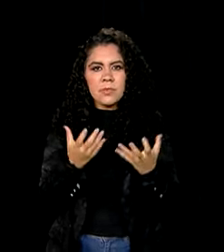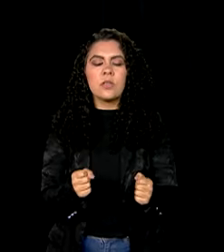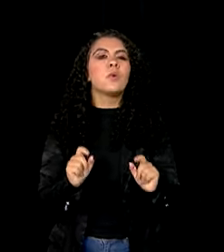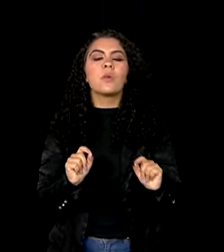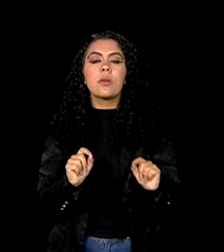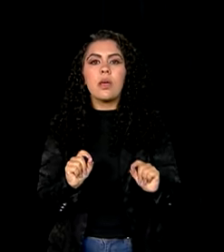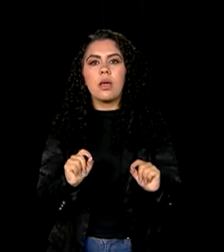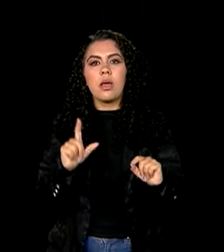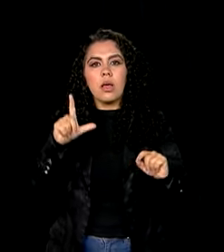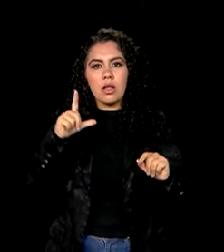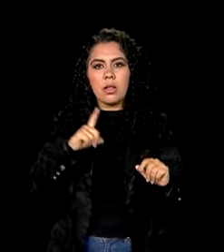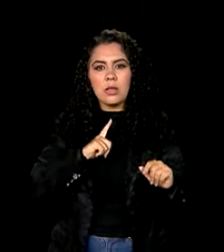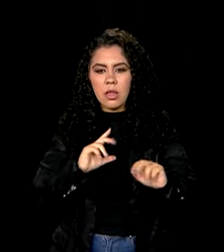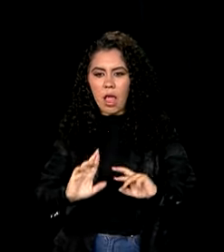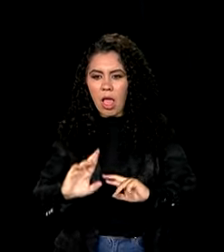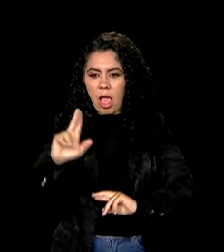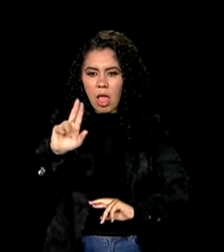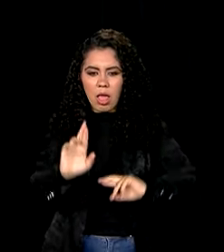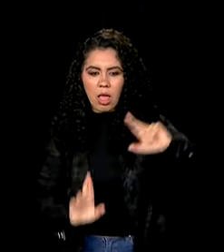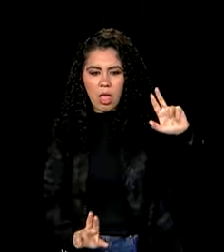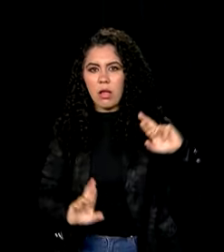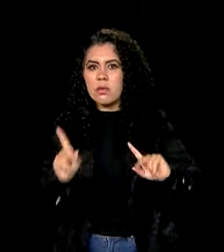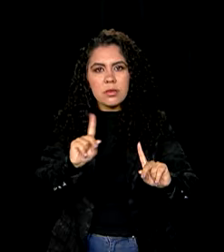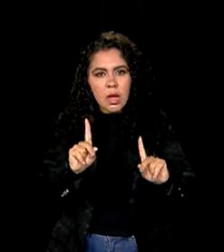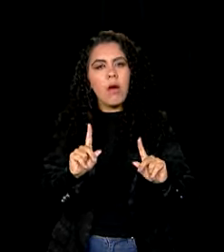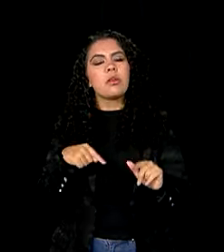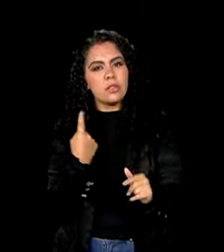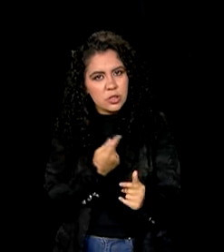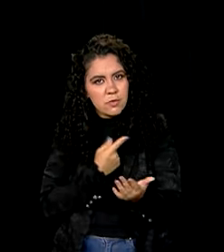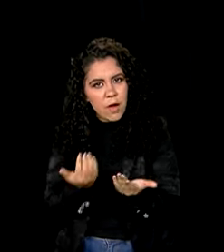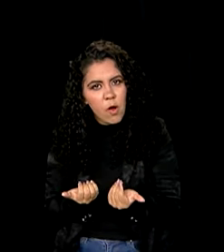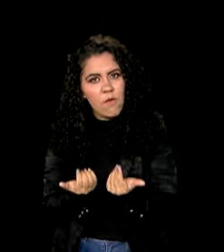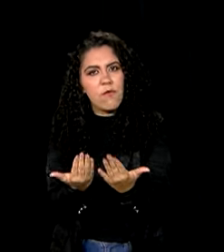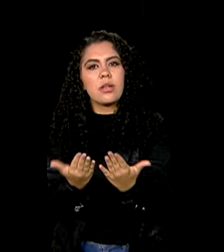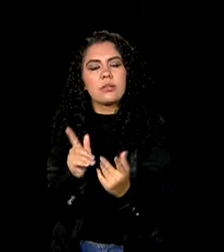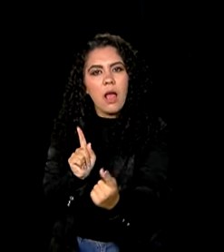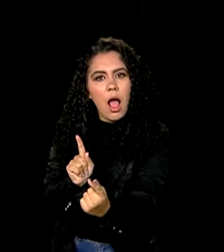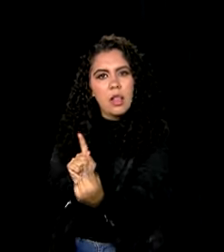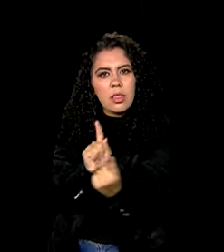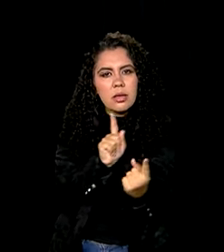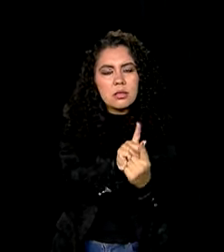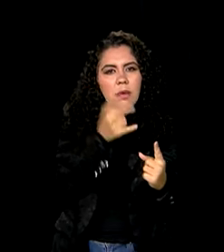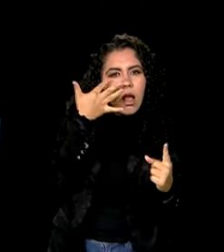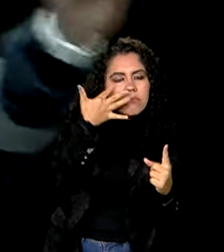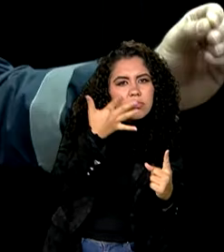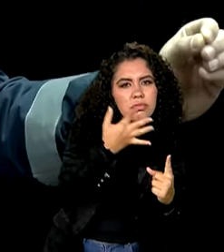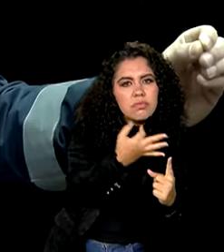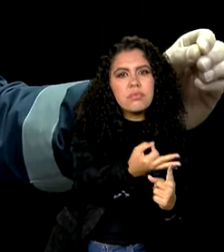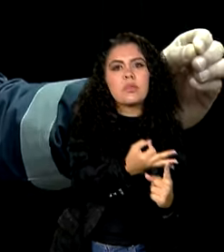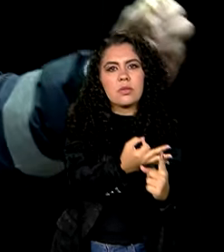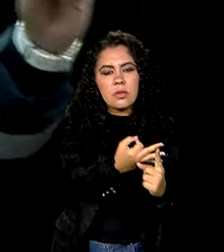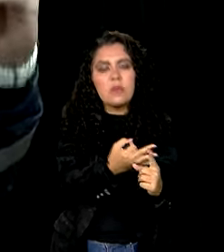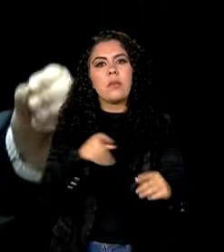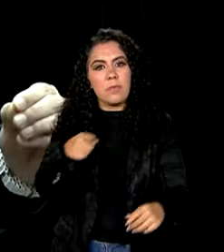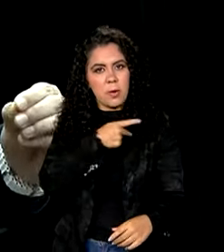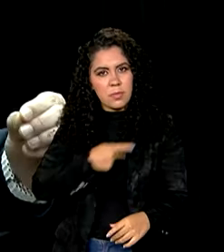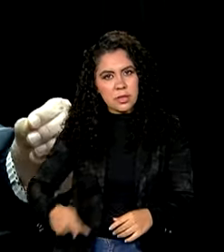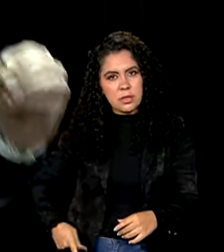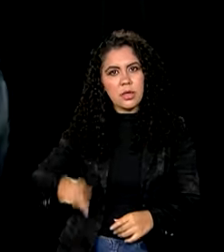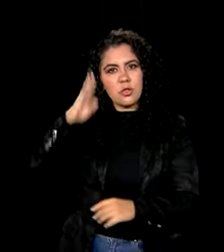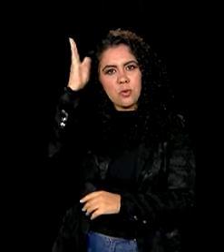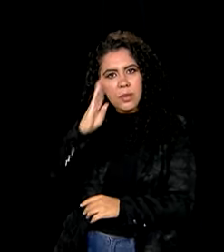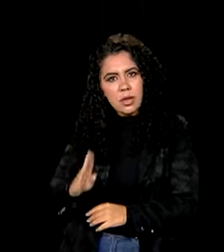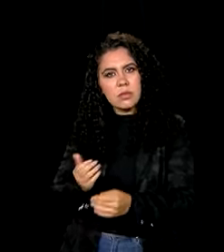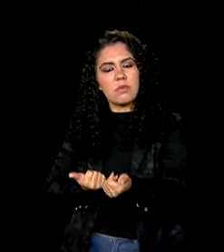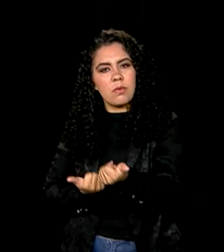nos impeça de atender às suas necessidades urgentes, que serão atendidas com o maior esforço do seu presidente da República, do seu governador